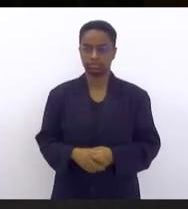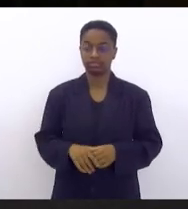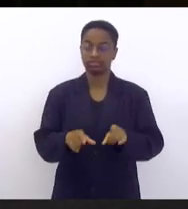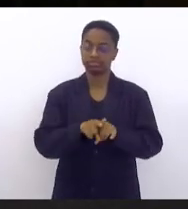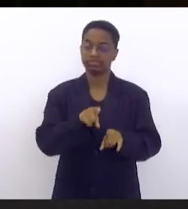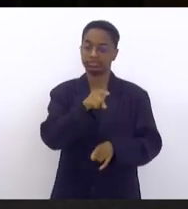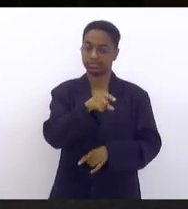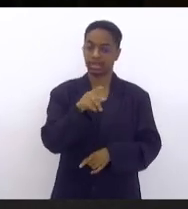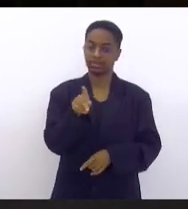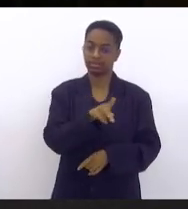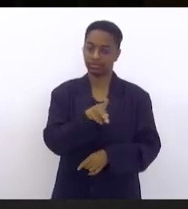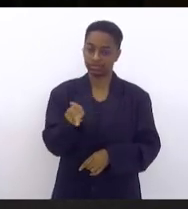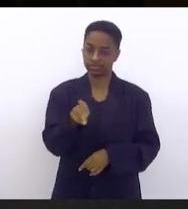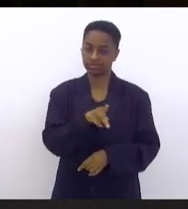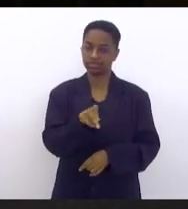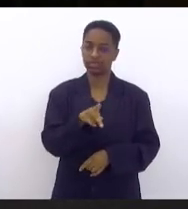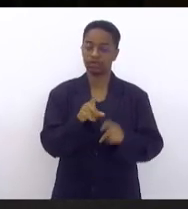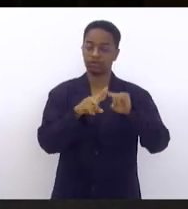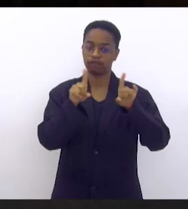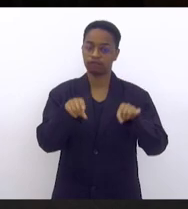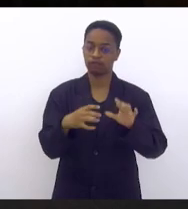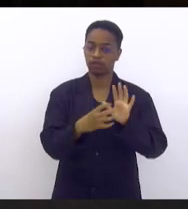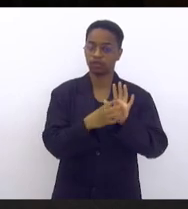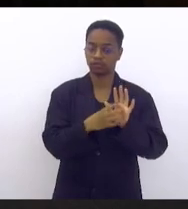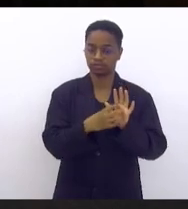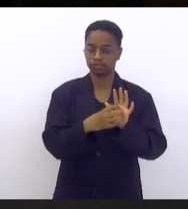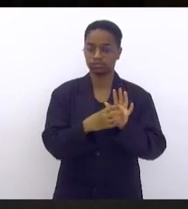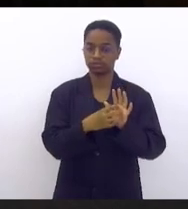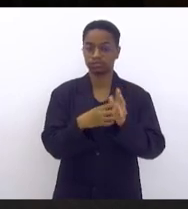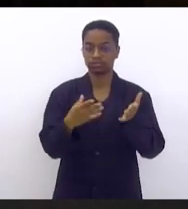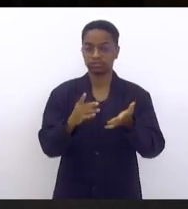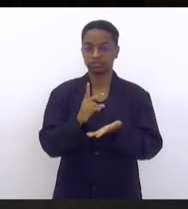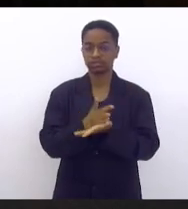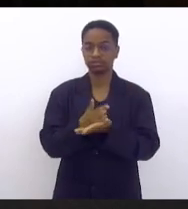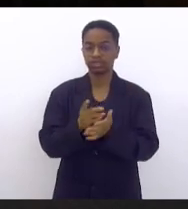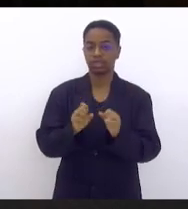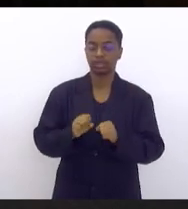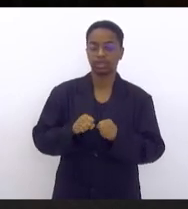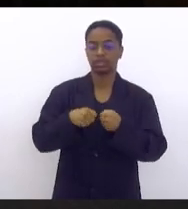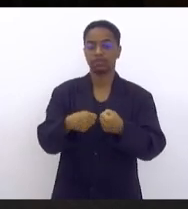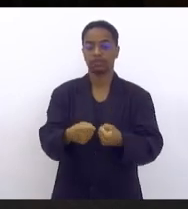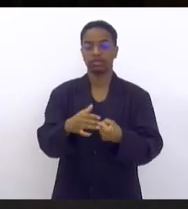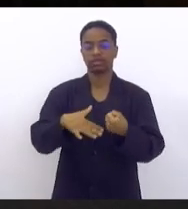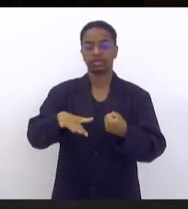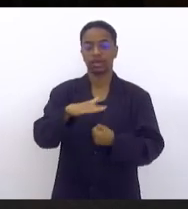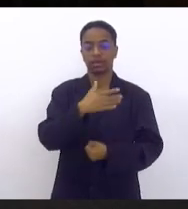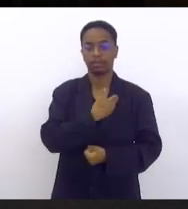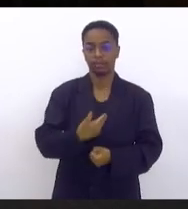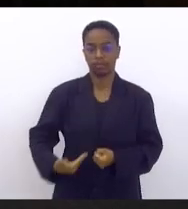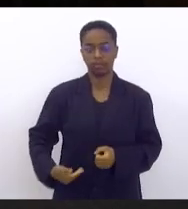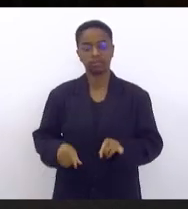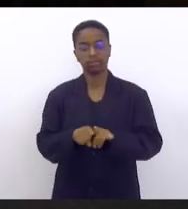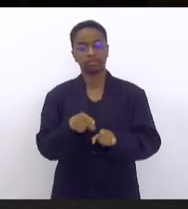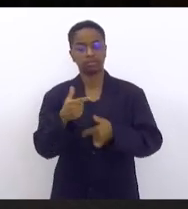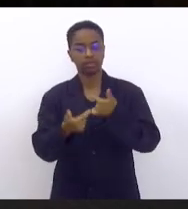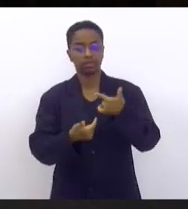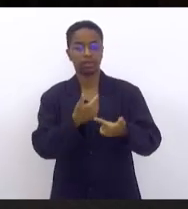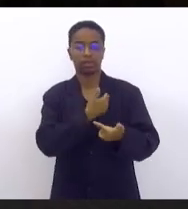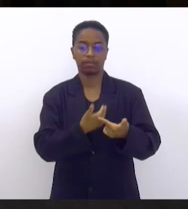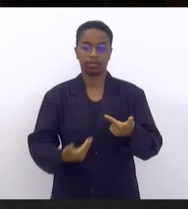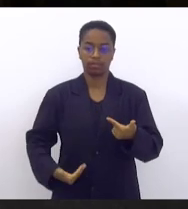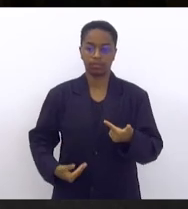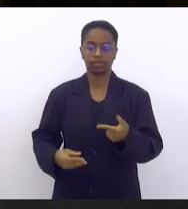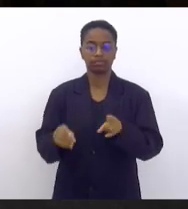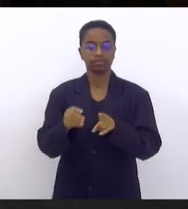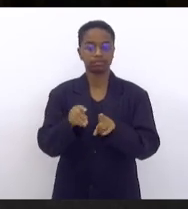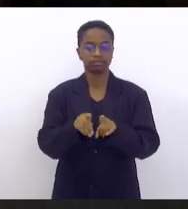professora, servidora pública, alguém que defende os interesses públicos e os serviços públicos para prestar serviço